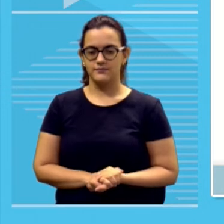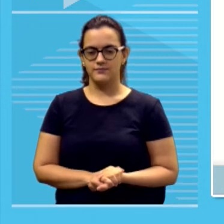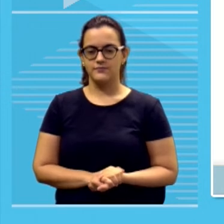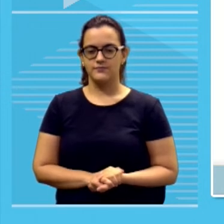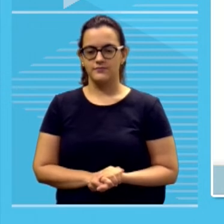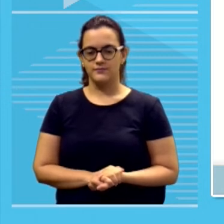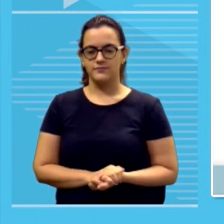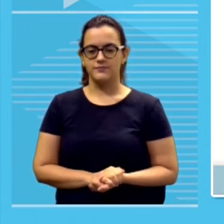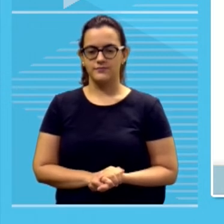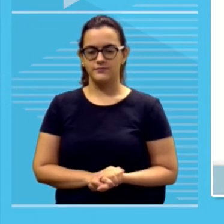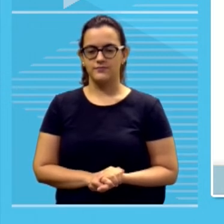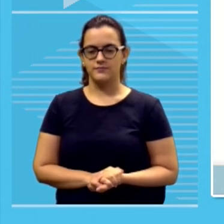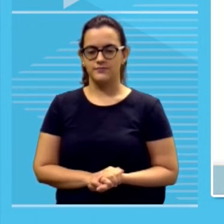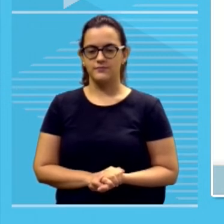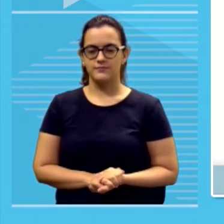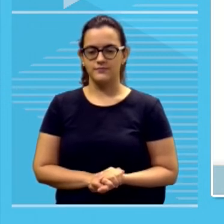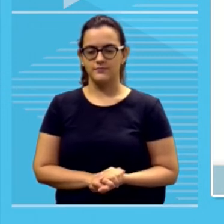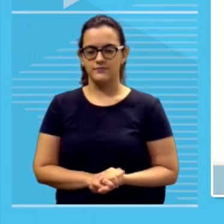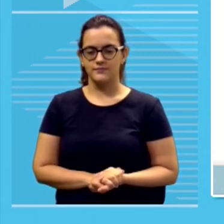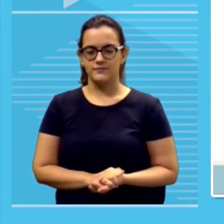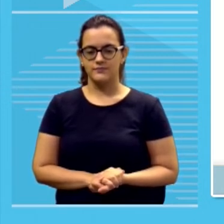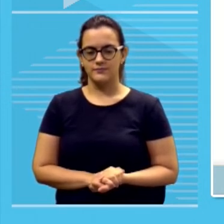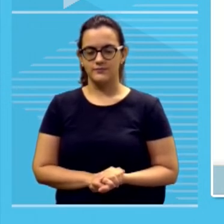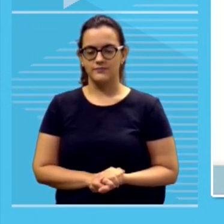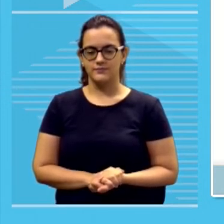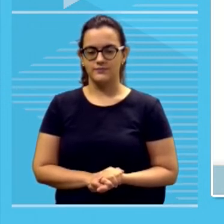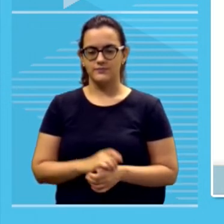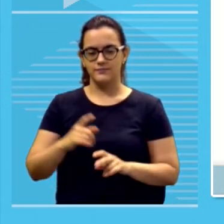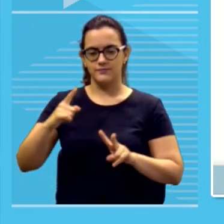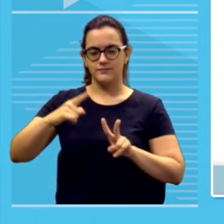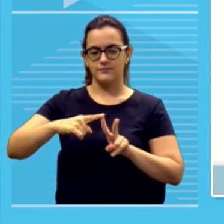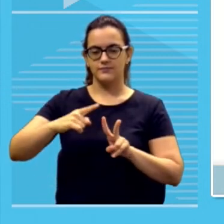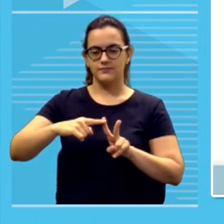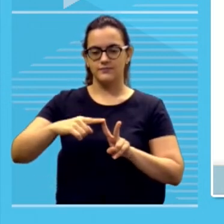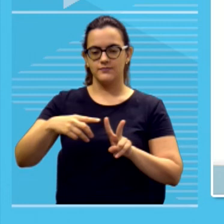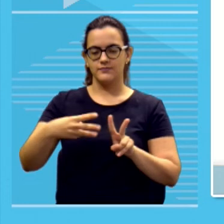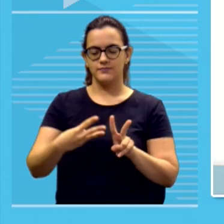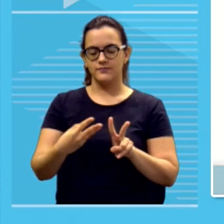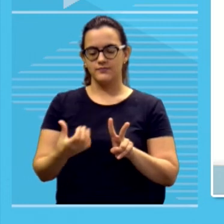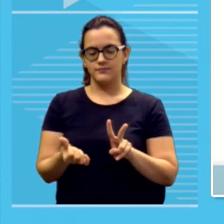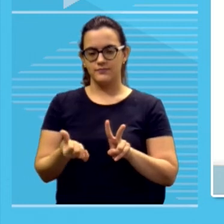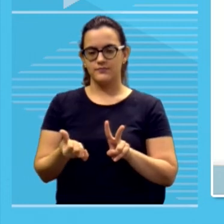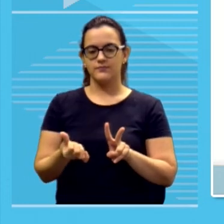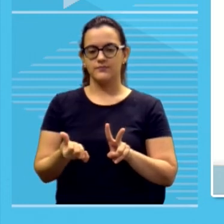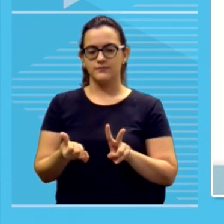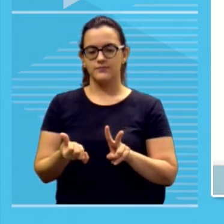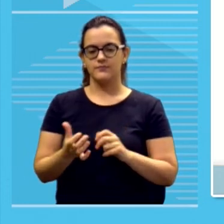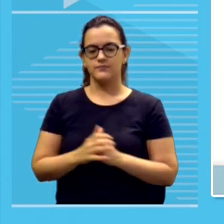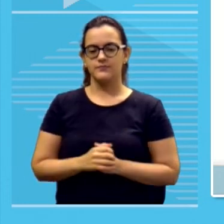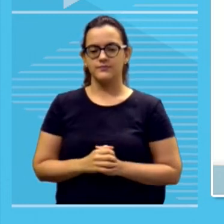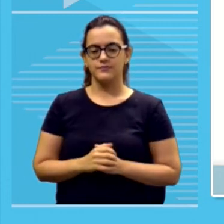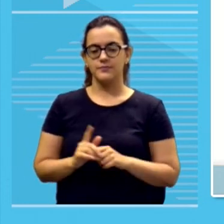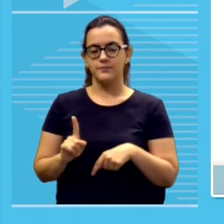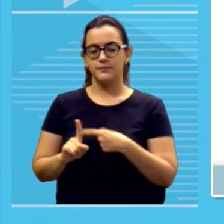nós vamos ter a raiz de quanto 36 mais 60